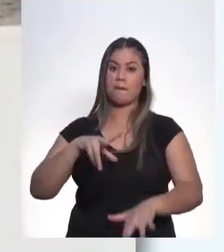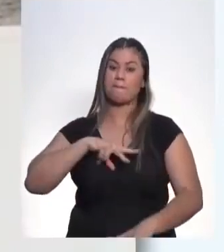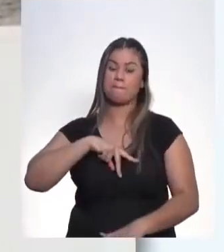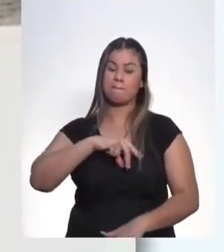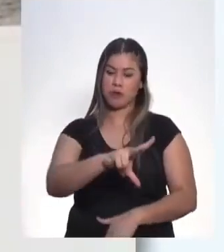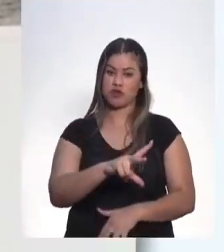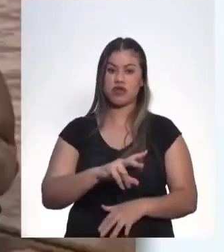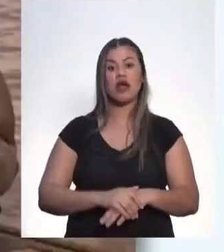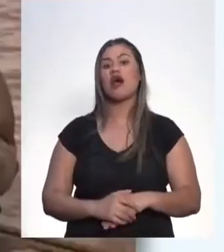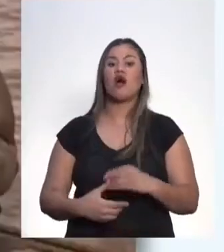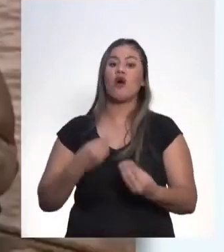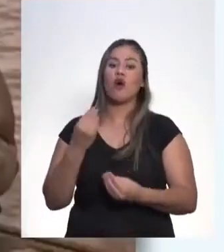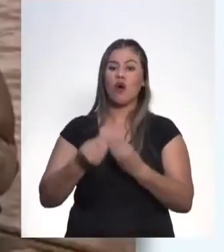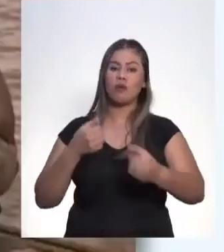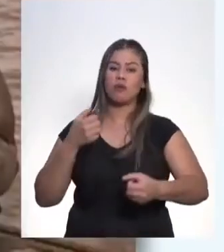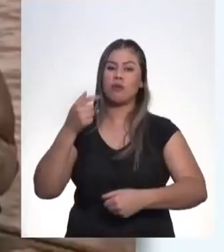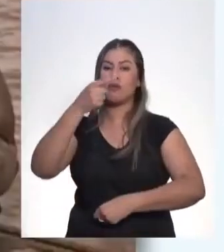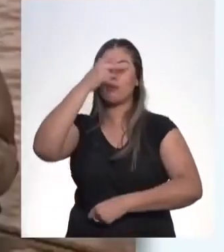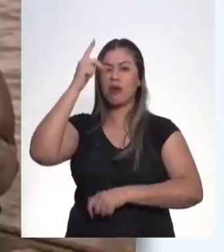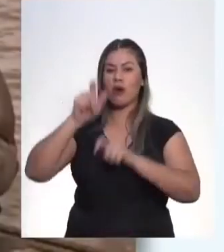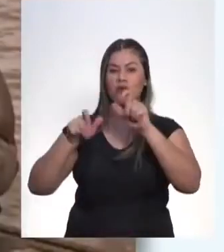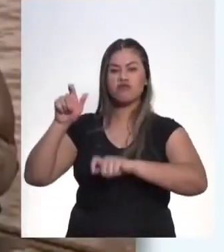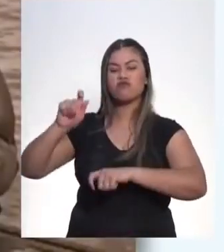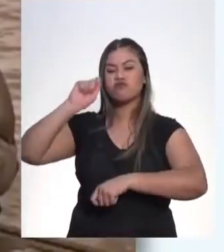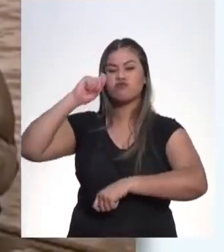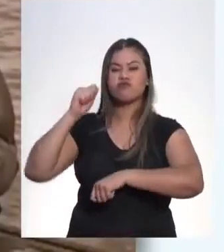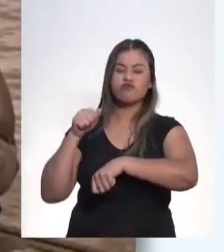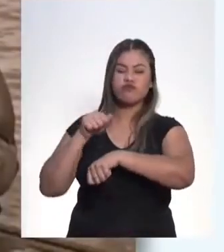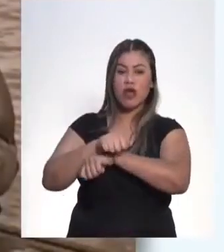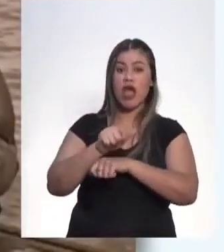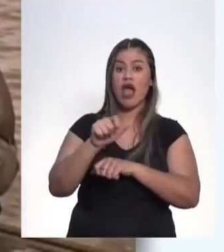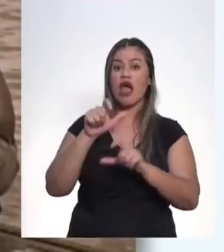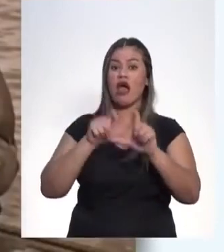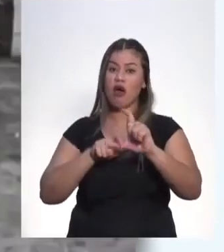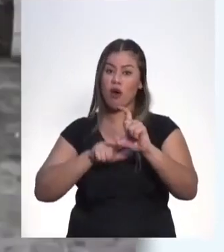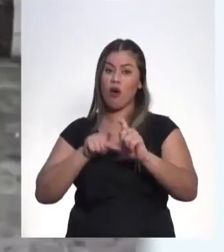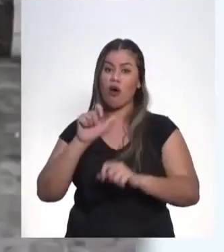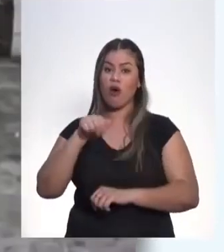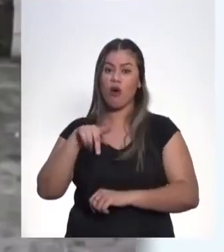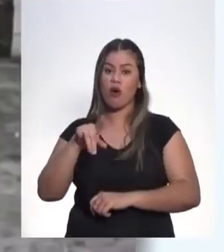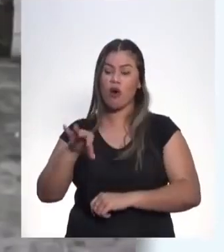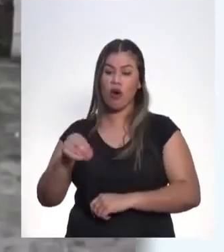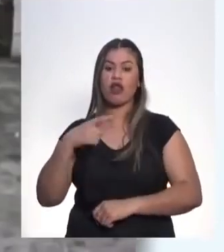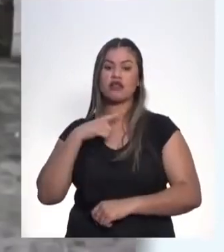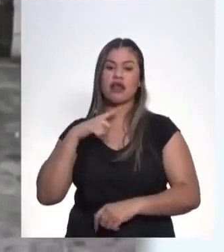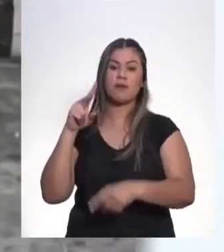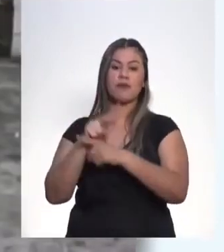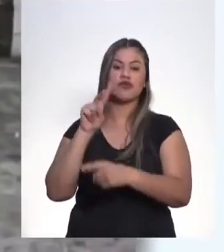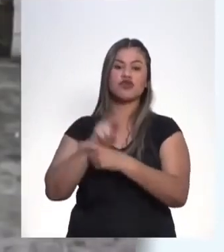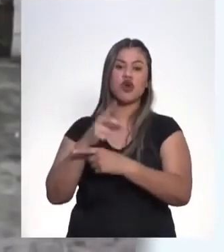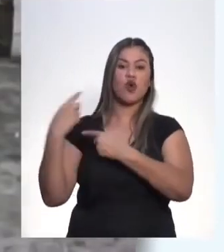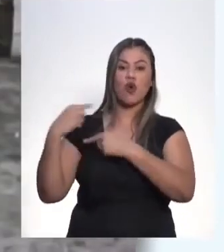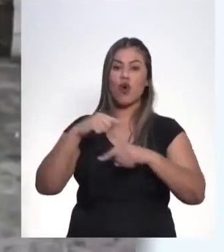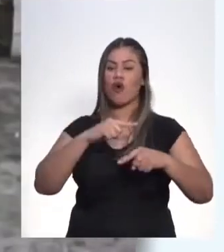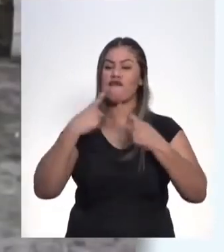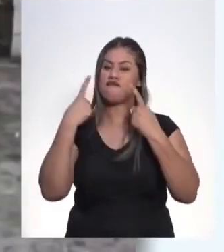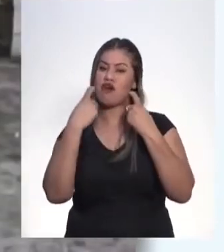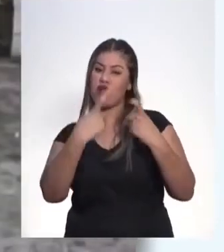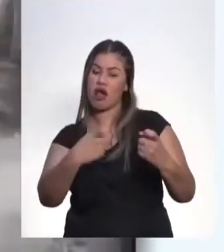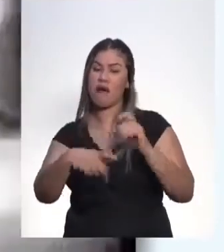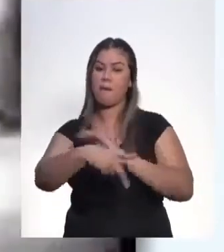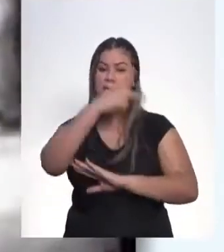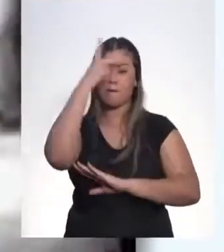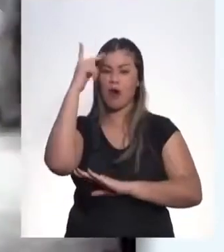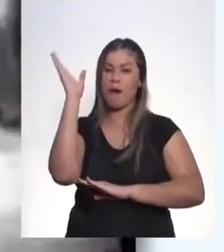portuguesa. Os escravos, vindos sobretudo de Angola, desenvolveram na Bahia formas de proteção contra a violência dos senhores de